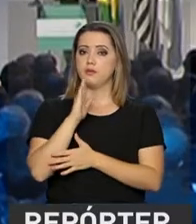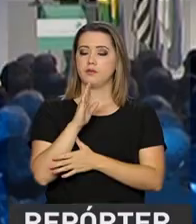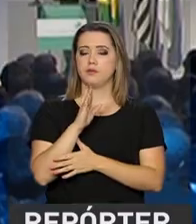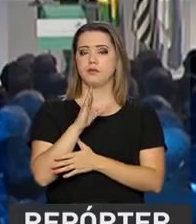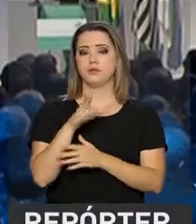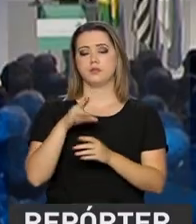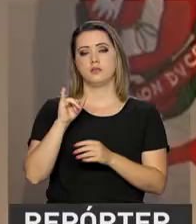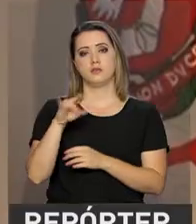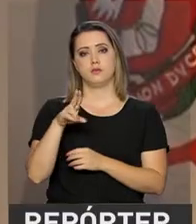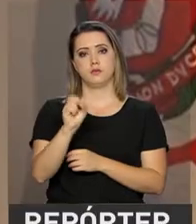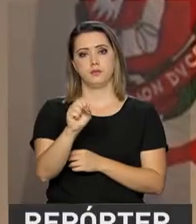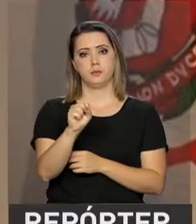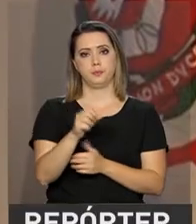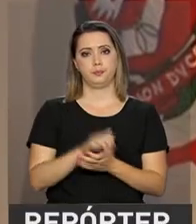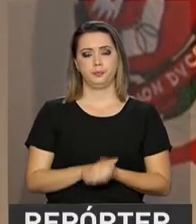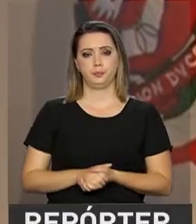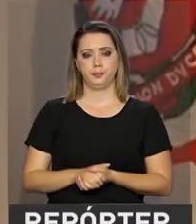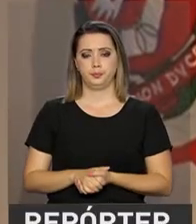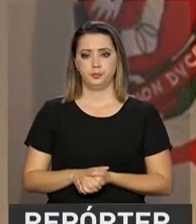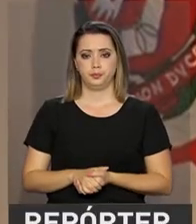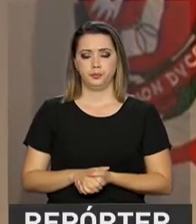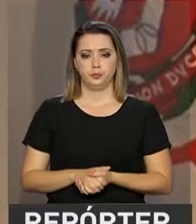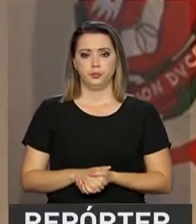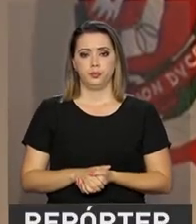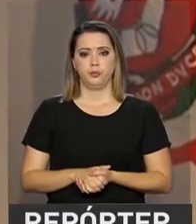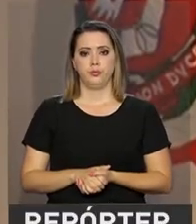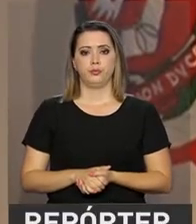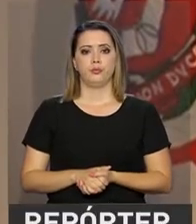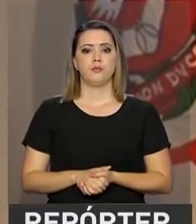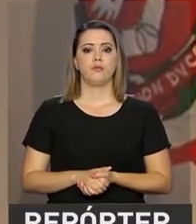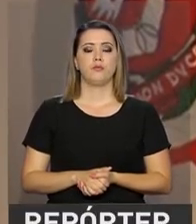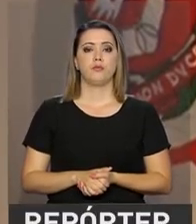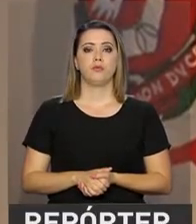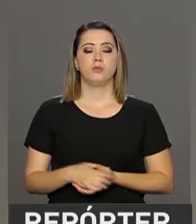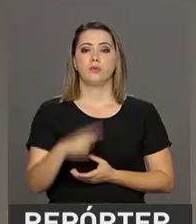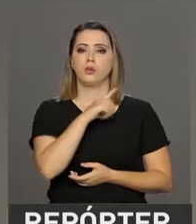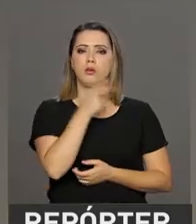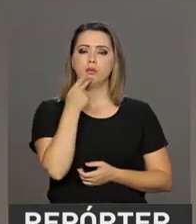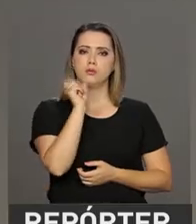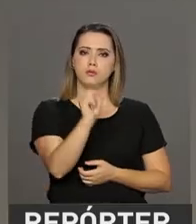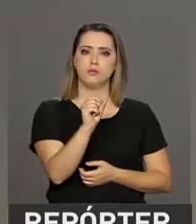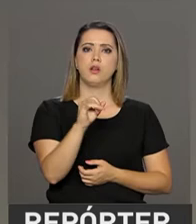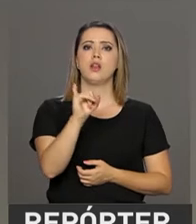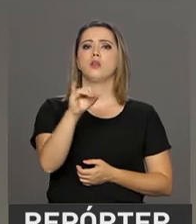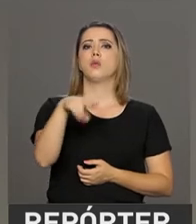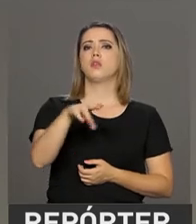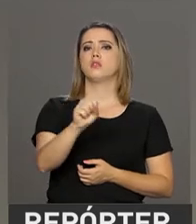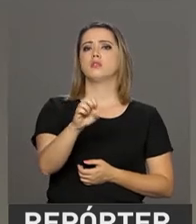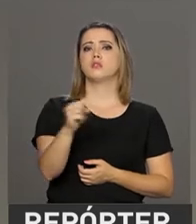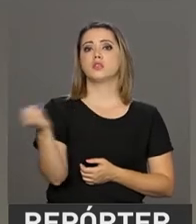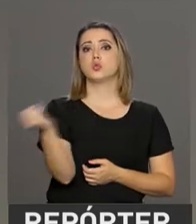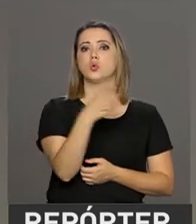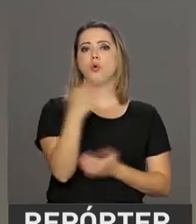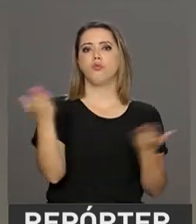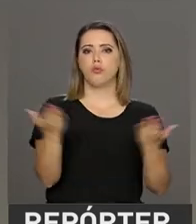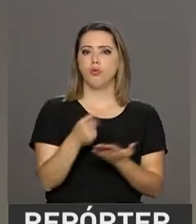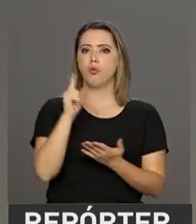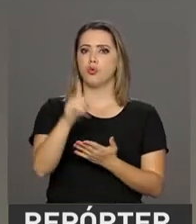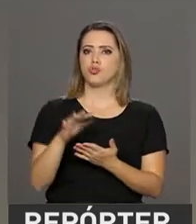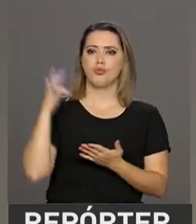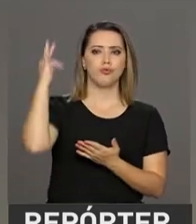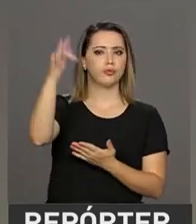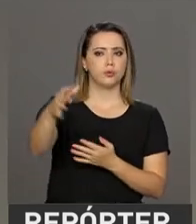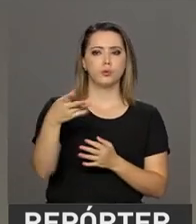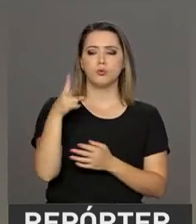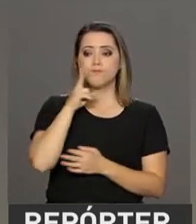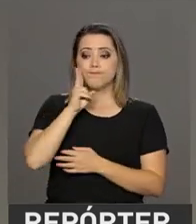da Previdência. Fazer a Previdência reformada hoje é ter previdência para o futuro, é prever o